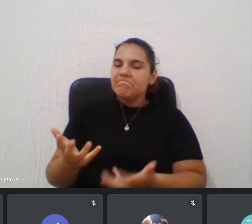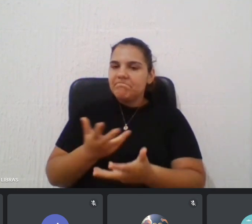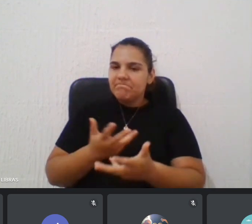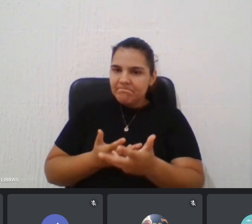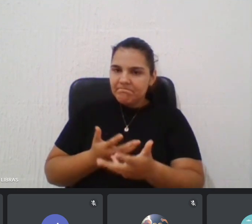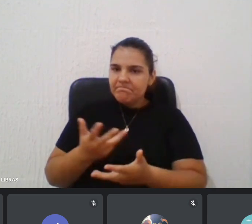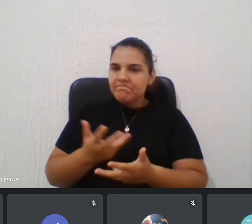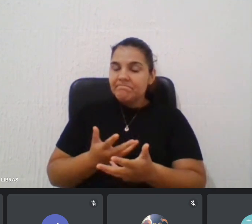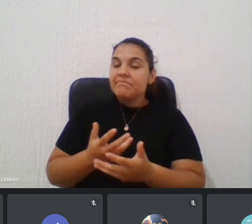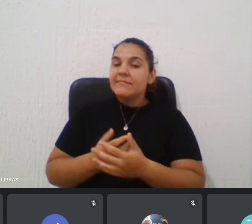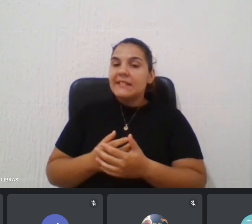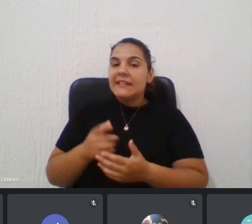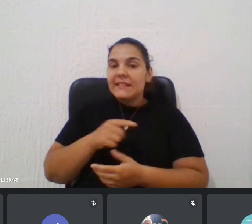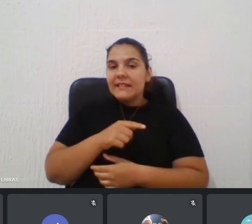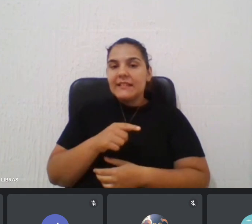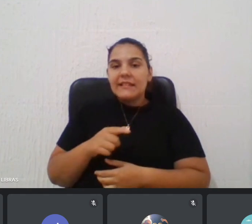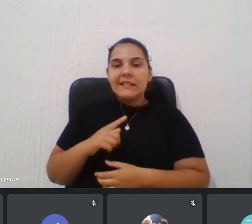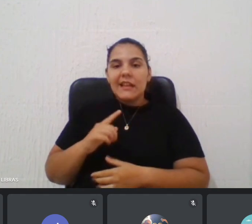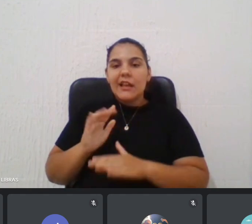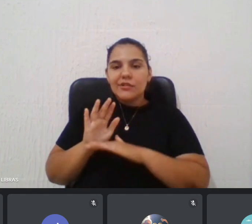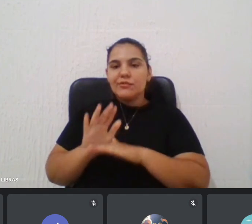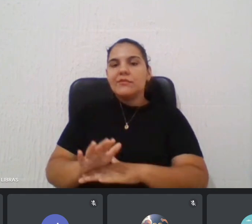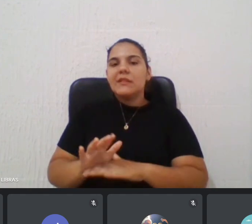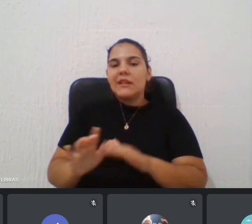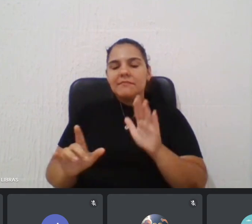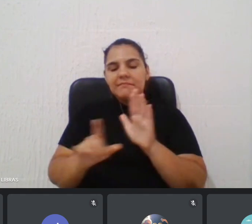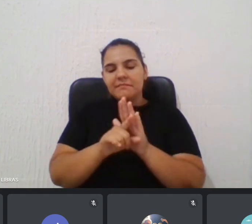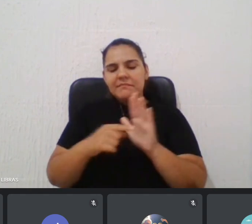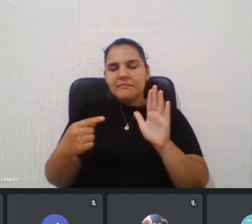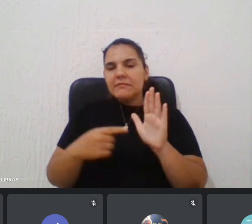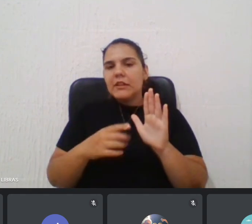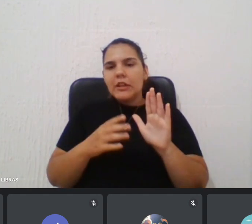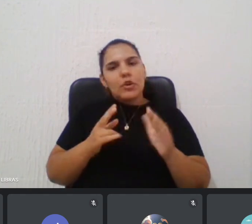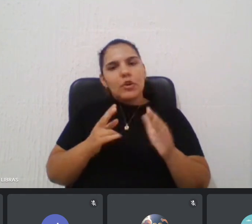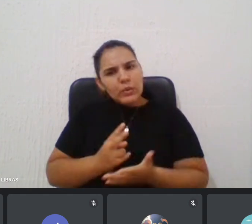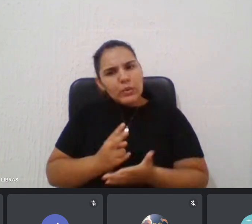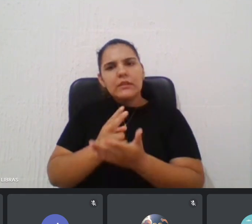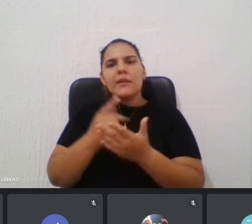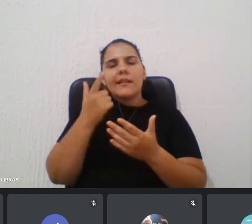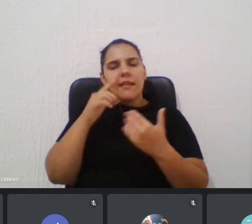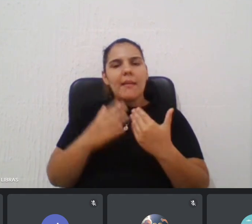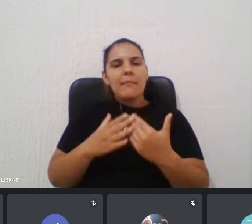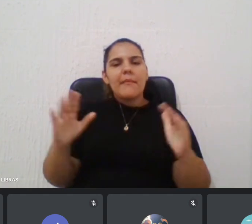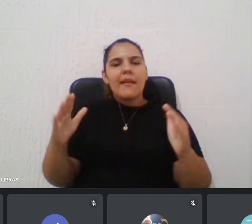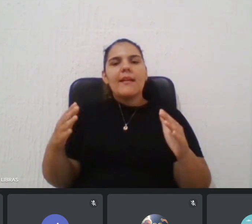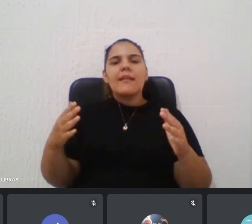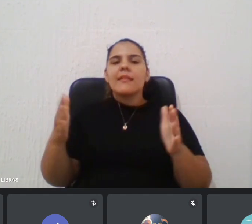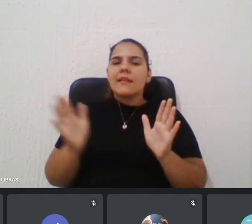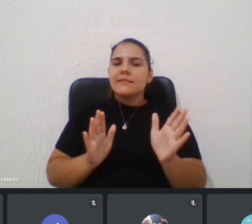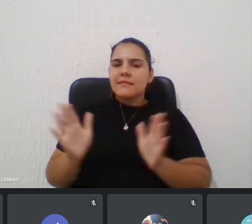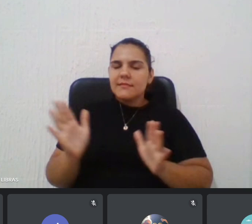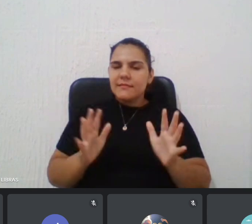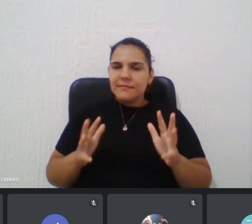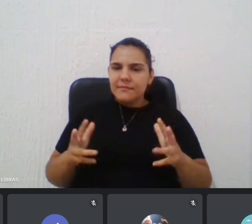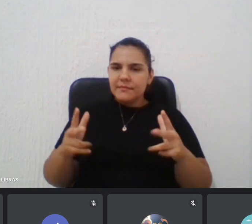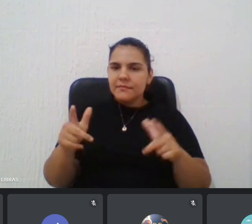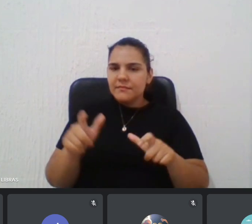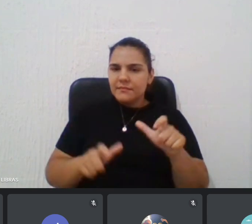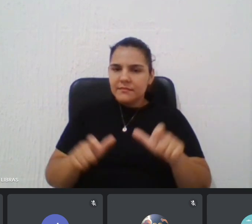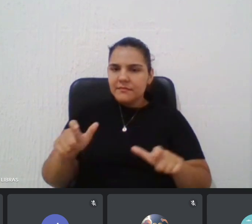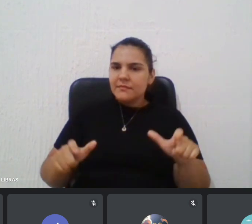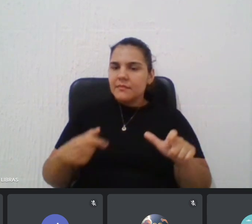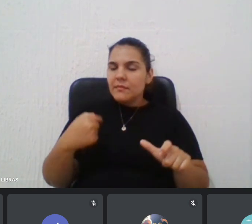que está ajudando a deixar Paulo Gustavo viva e chegar a todo mundo, que a gente acredita que precisa chegar, porque a gente